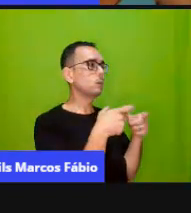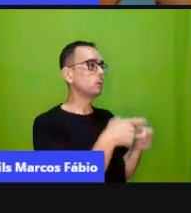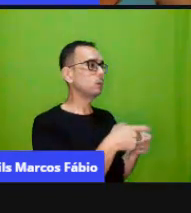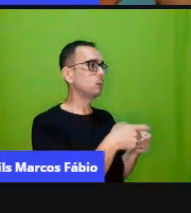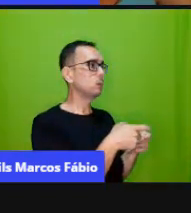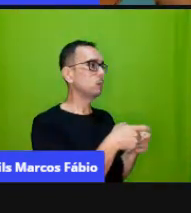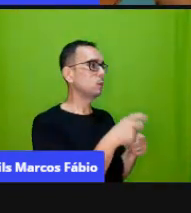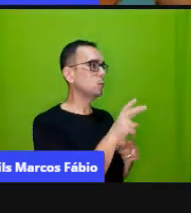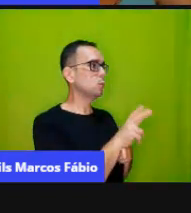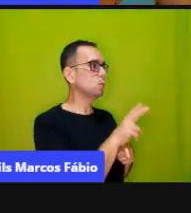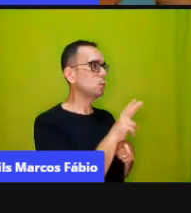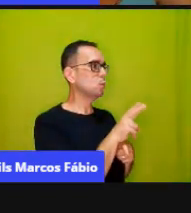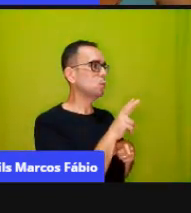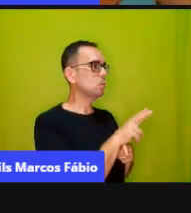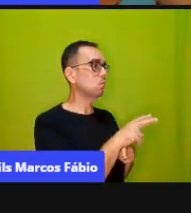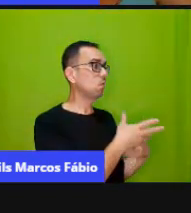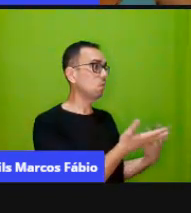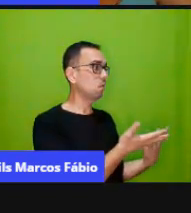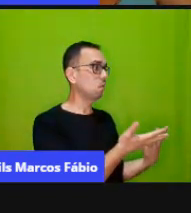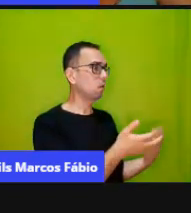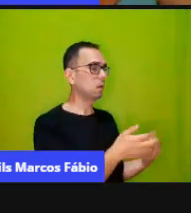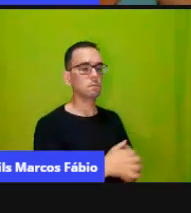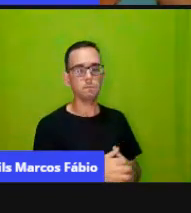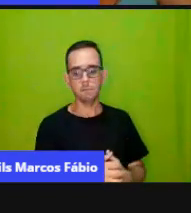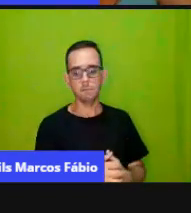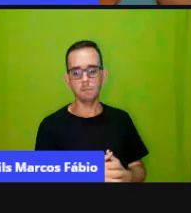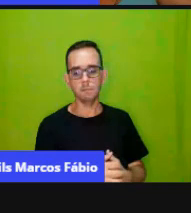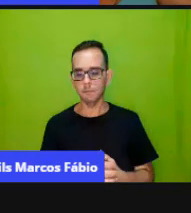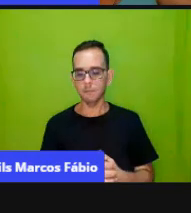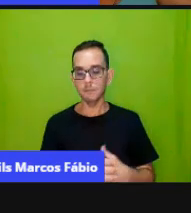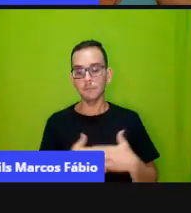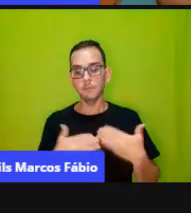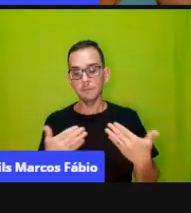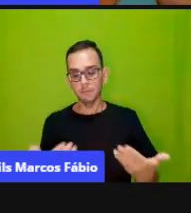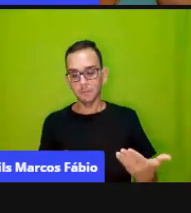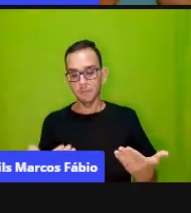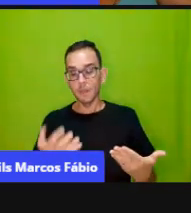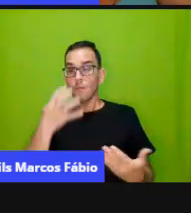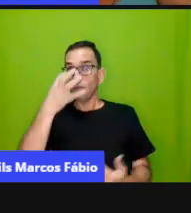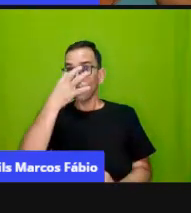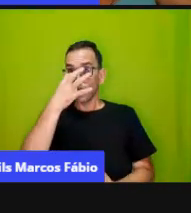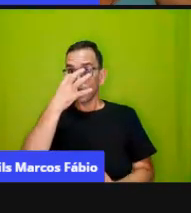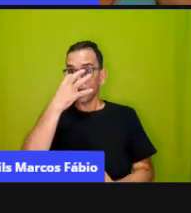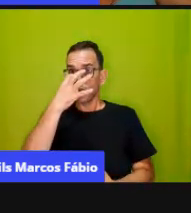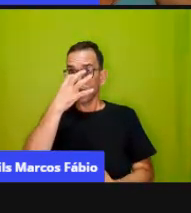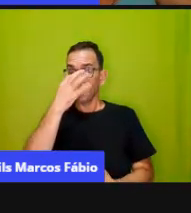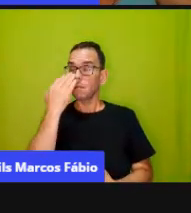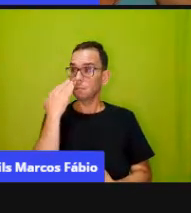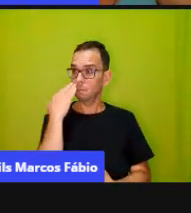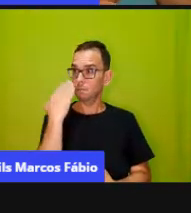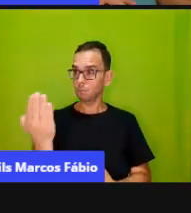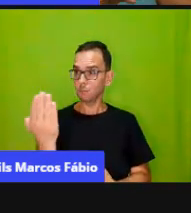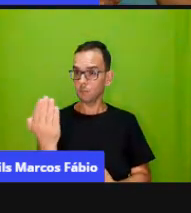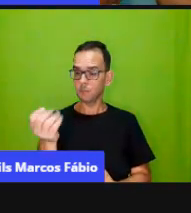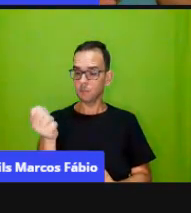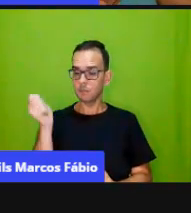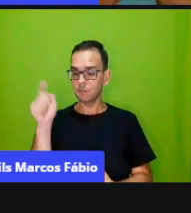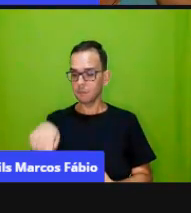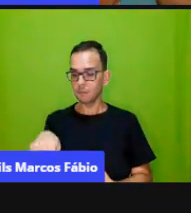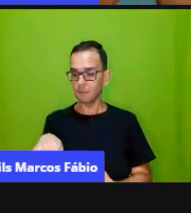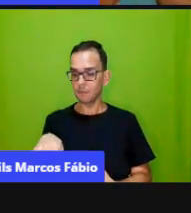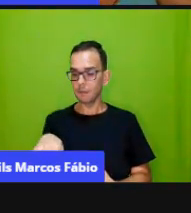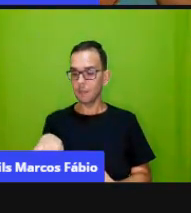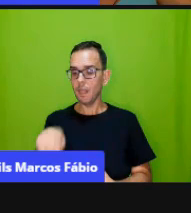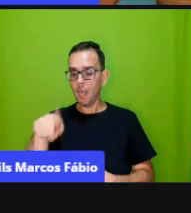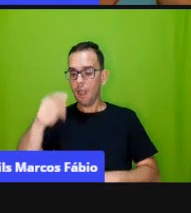suinoculturas tradicionais. Próximo. Então, do ponto de vista natural, a gente, esse ponto de vista vai